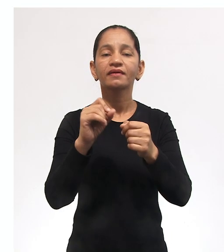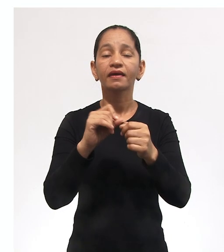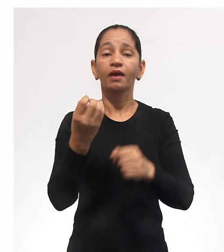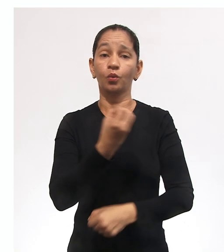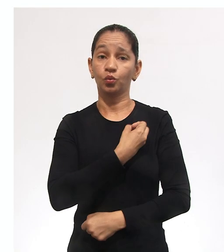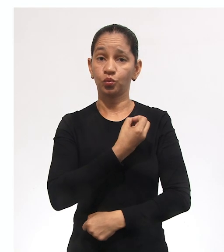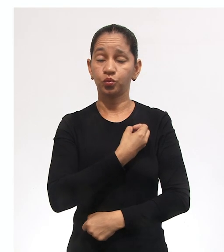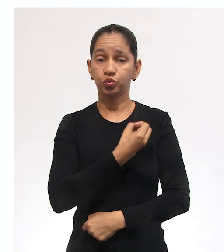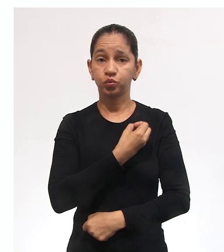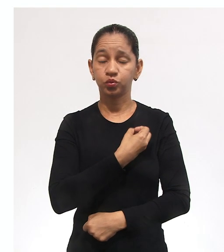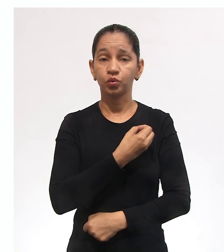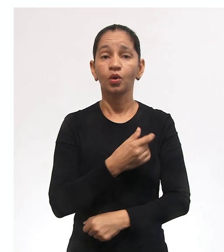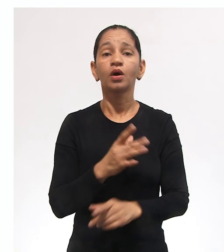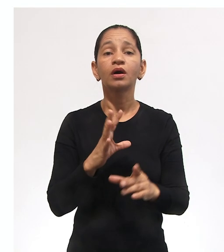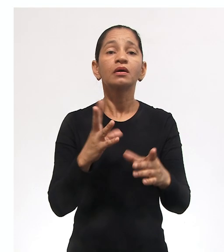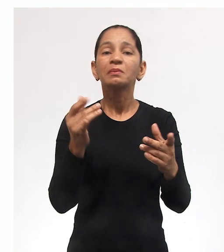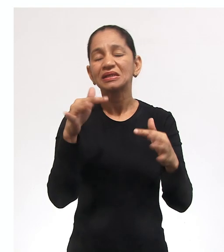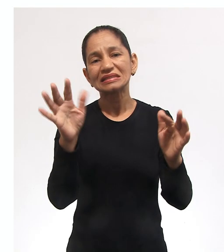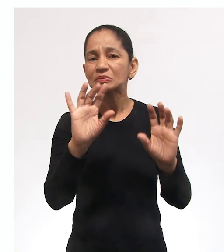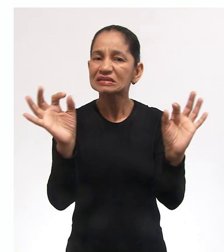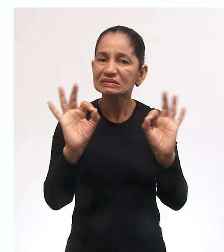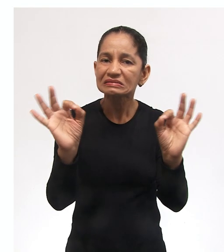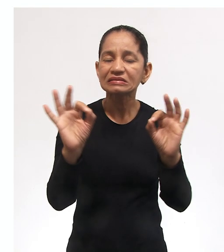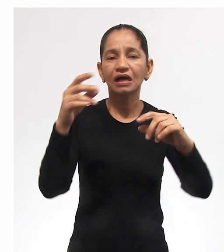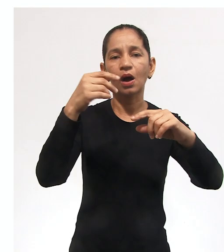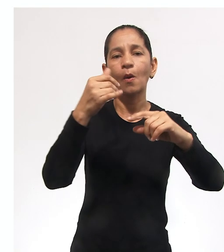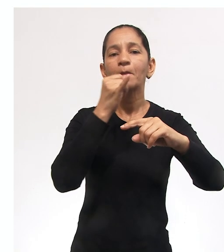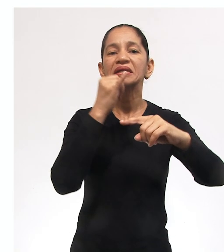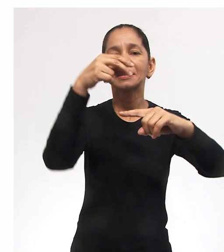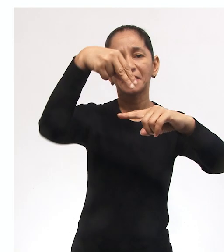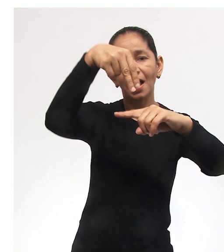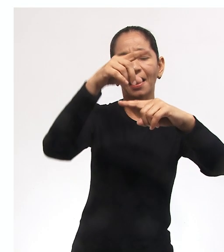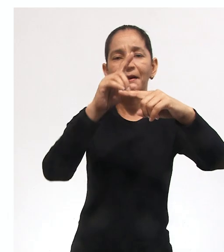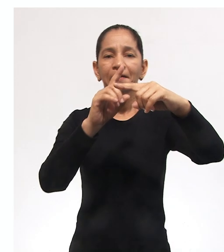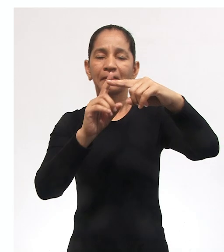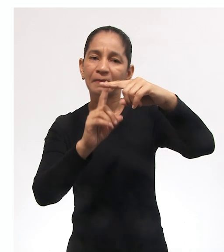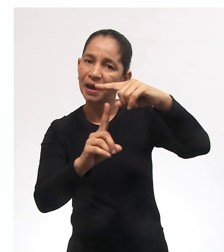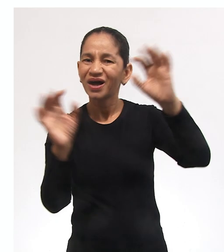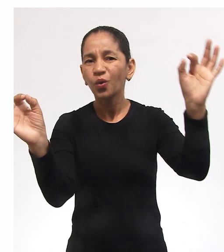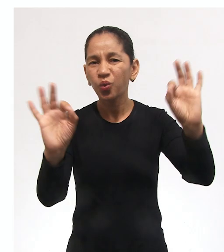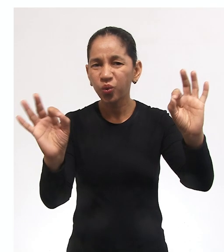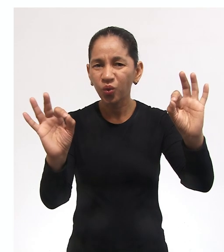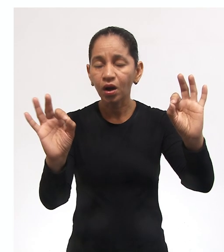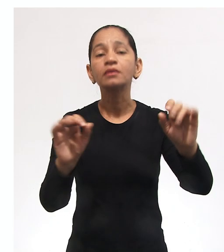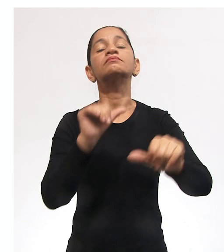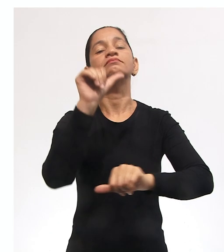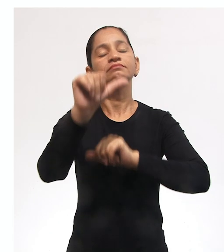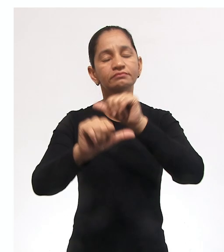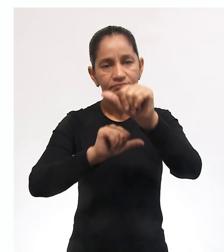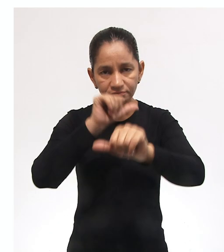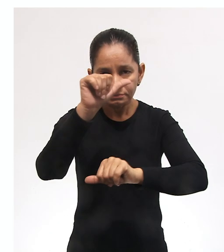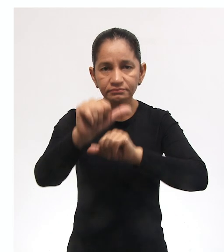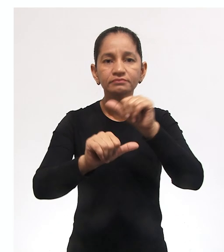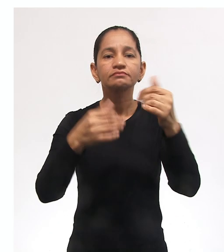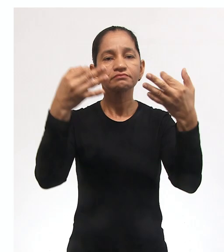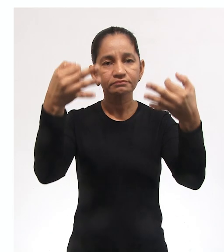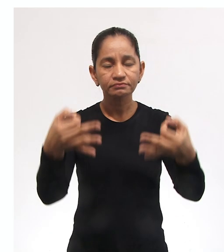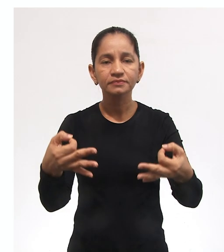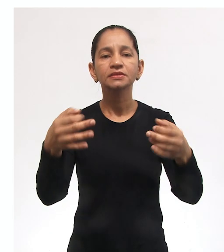gente quer um número inteiro, que não esteja em forma de fração, não esteja em forma de número decimal, para que a gente